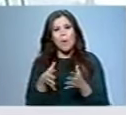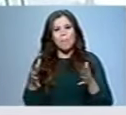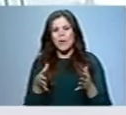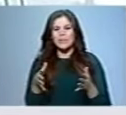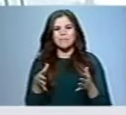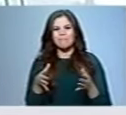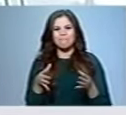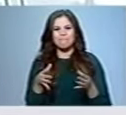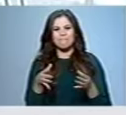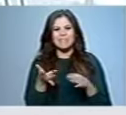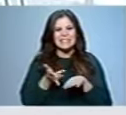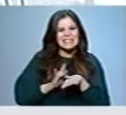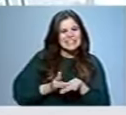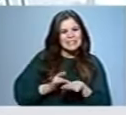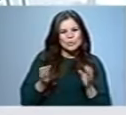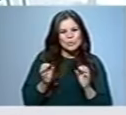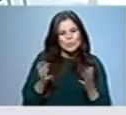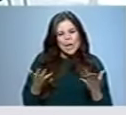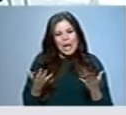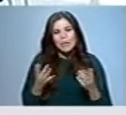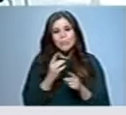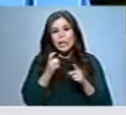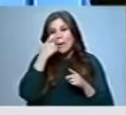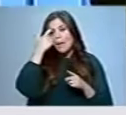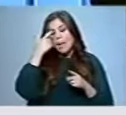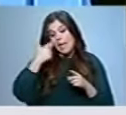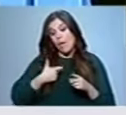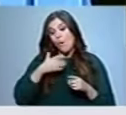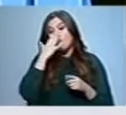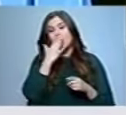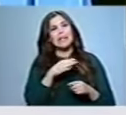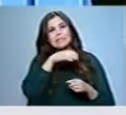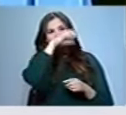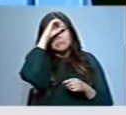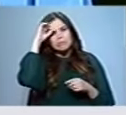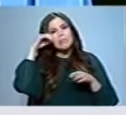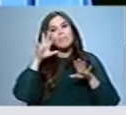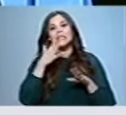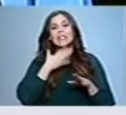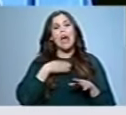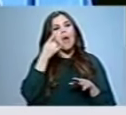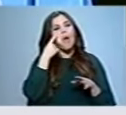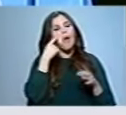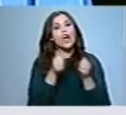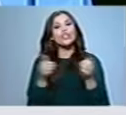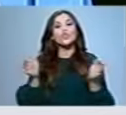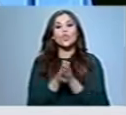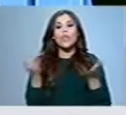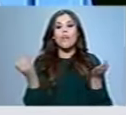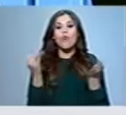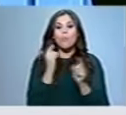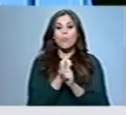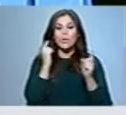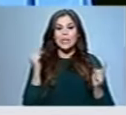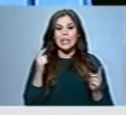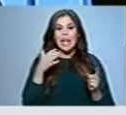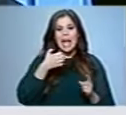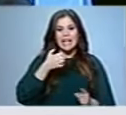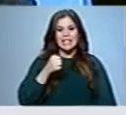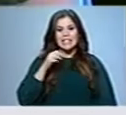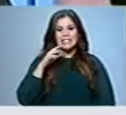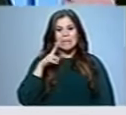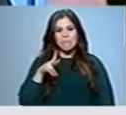investida em lixar-nos a vida. Posso parecer ingênuo, mas eu, tendo tido estas experiências todas, tendo feito 15 mil